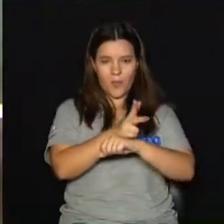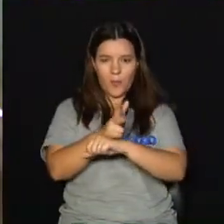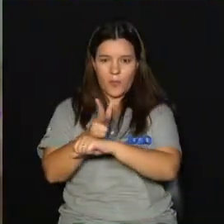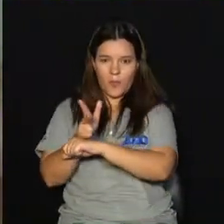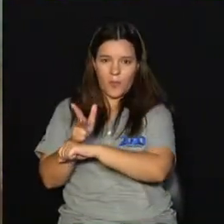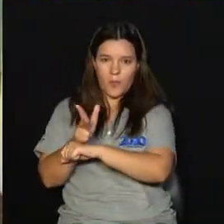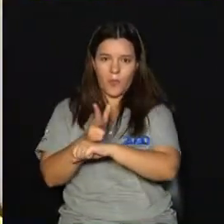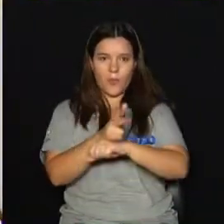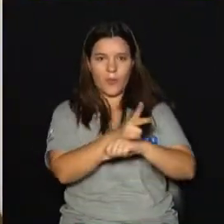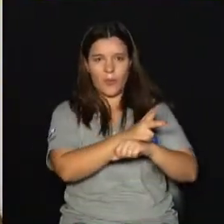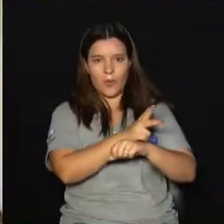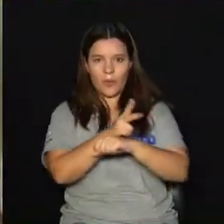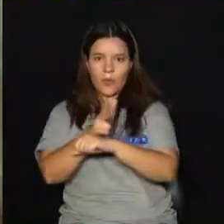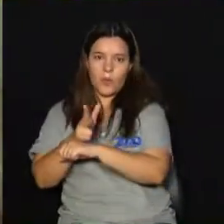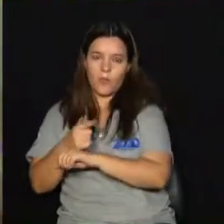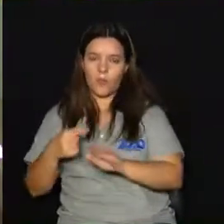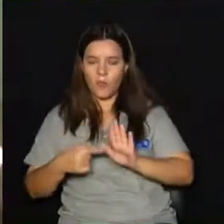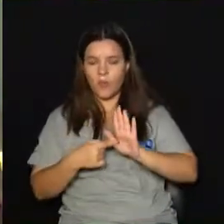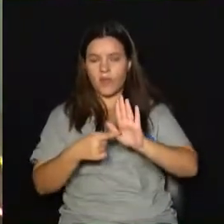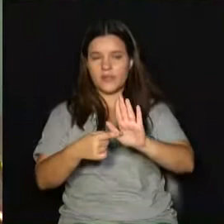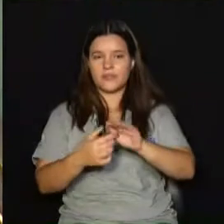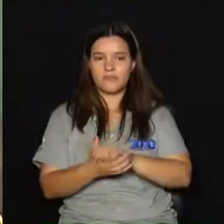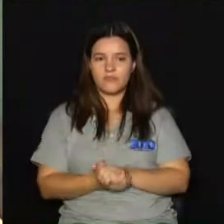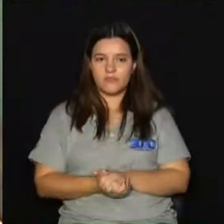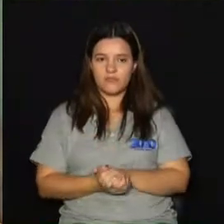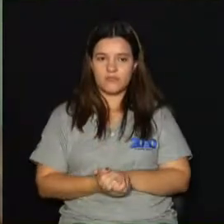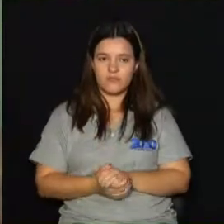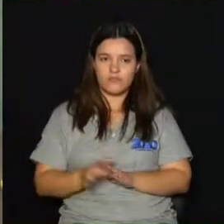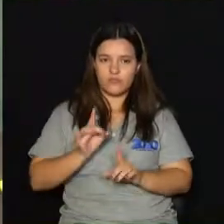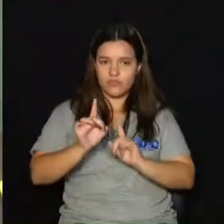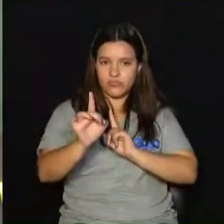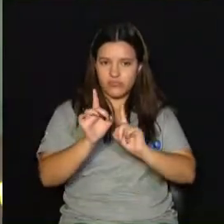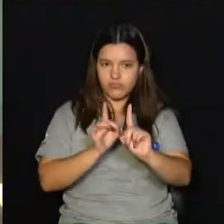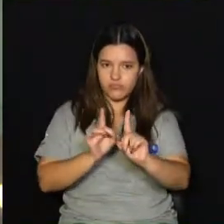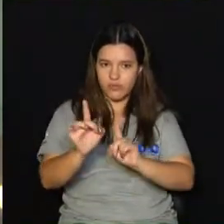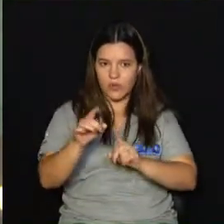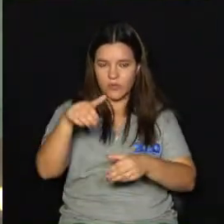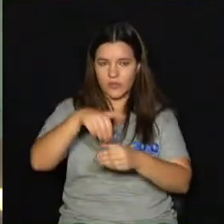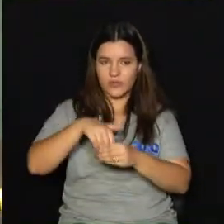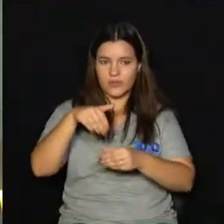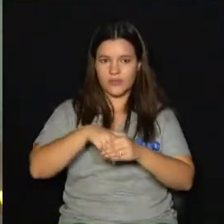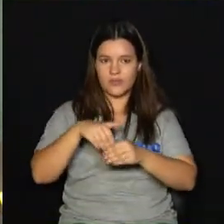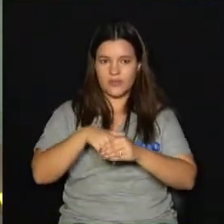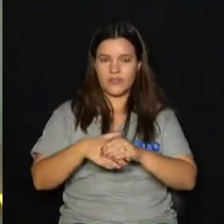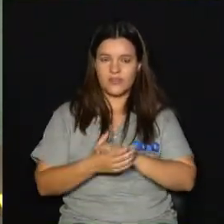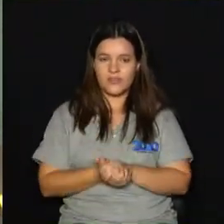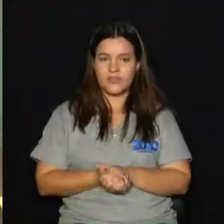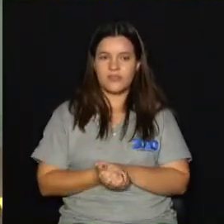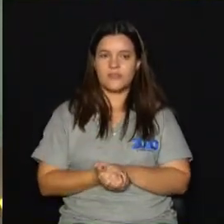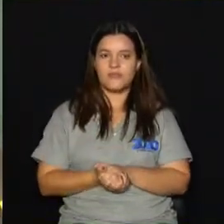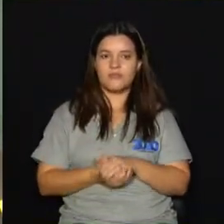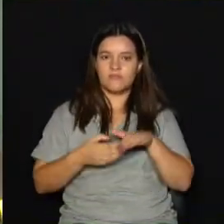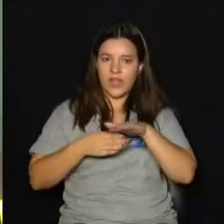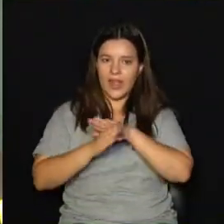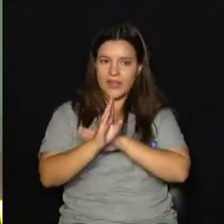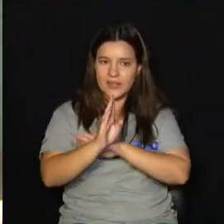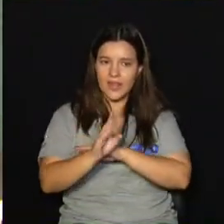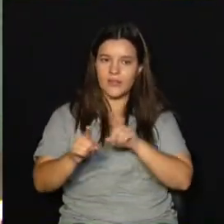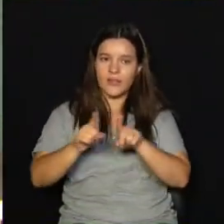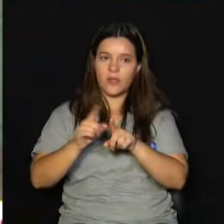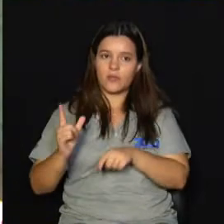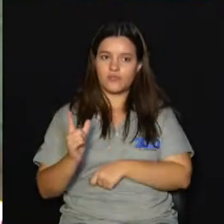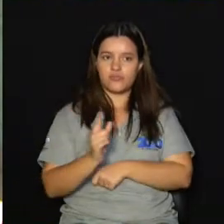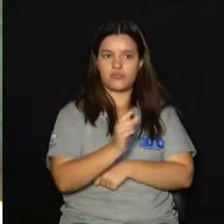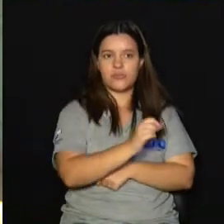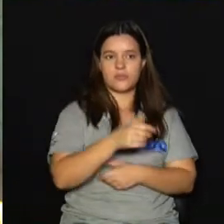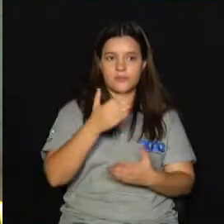Jorge Santana, está mostrando nesse momento a movimentação dos eleitores, esse movimento de entrada e saída da